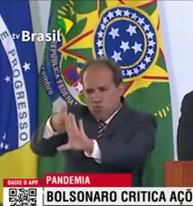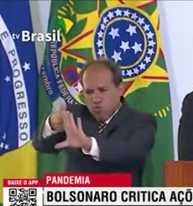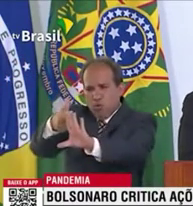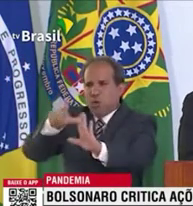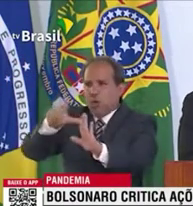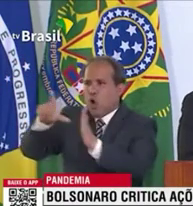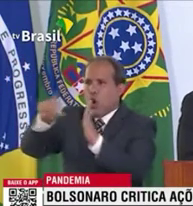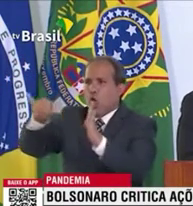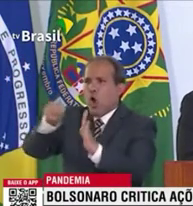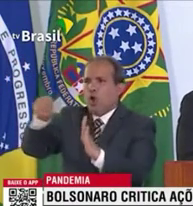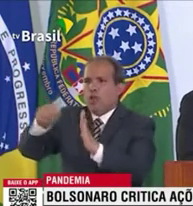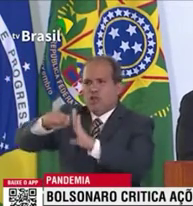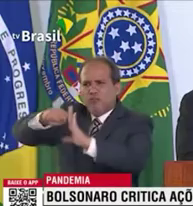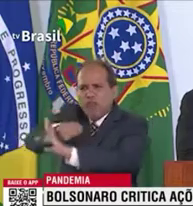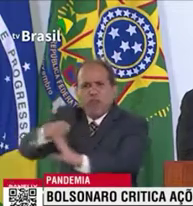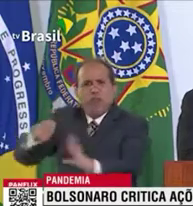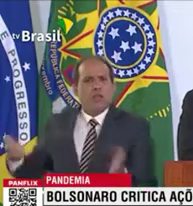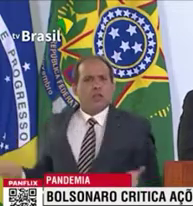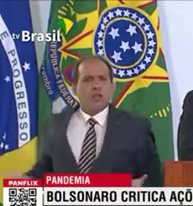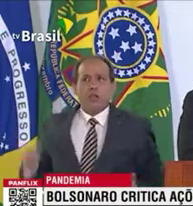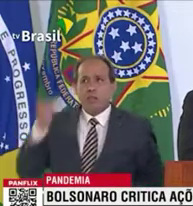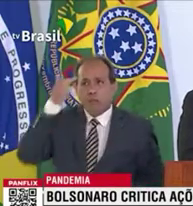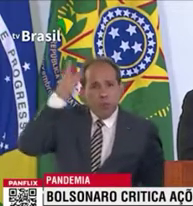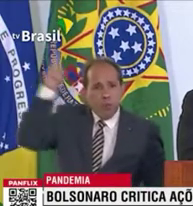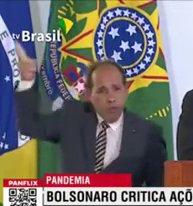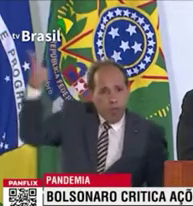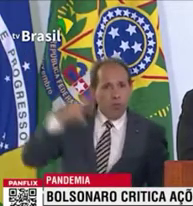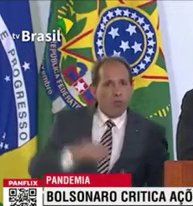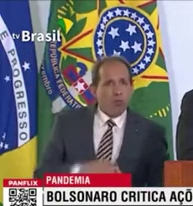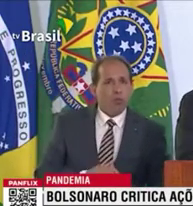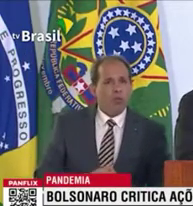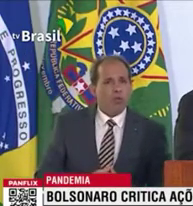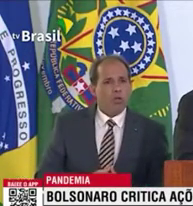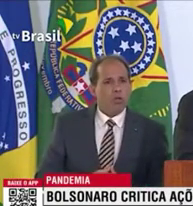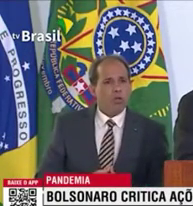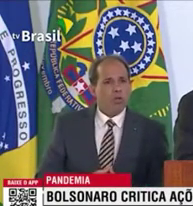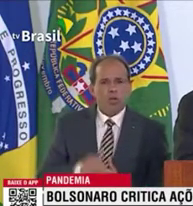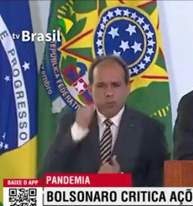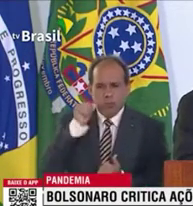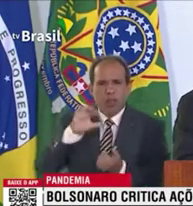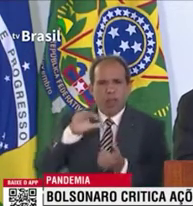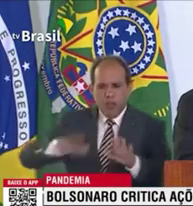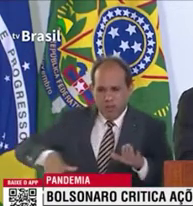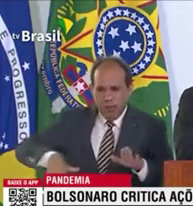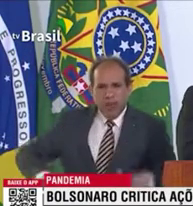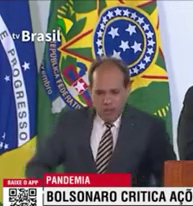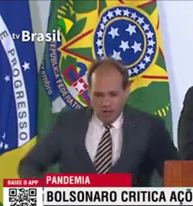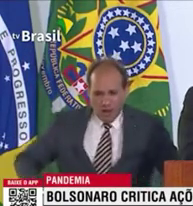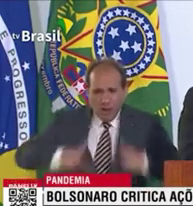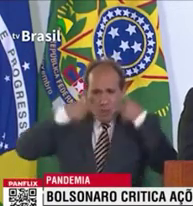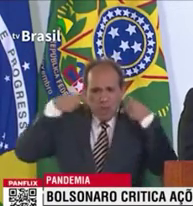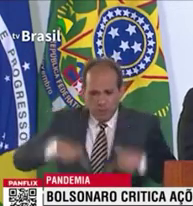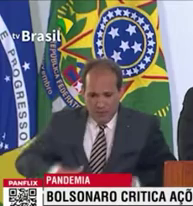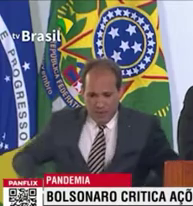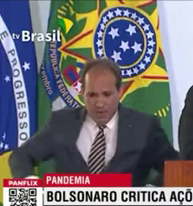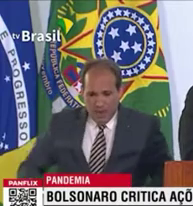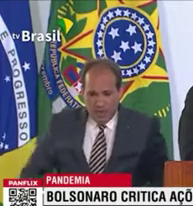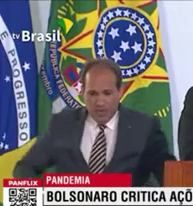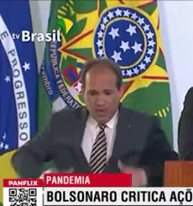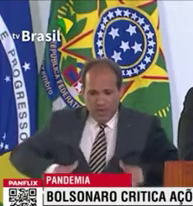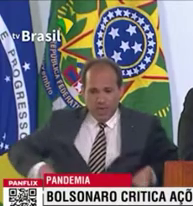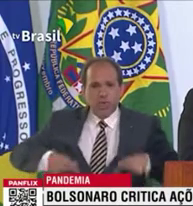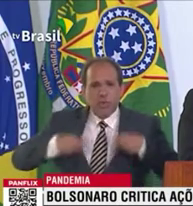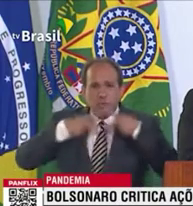lojas de ferro em São Paulo, algemar a mulher na praia de biquíni, uma covardia,